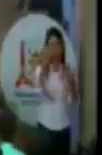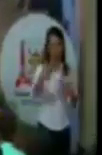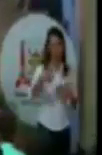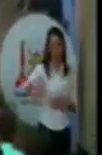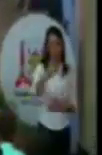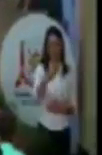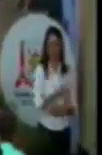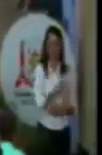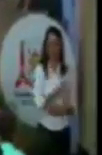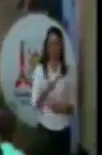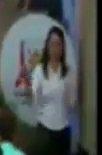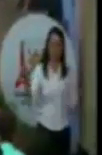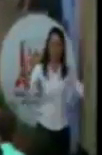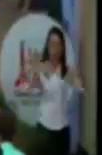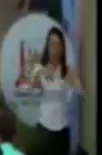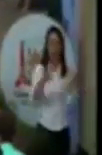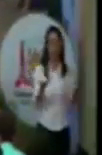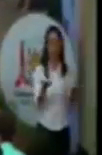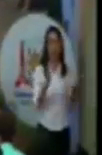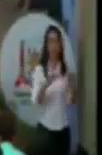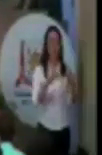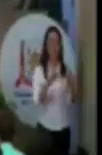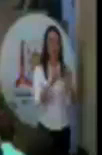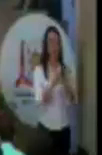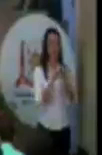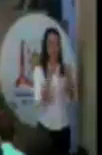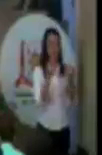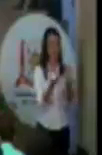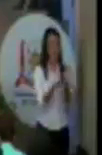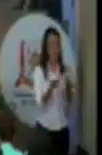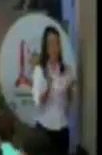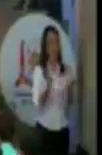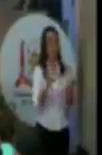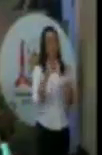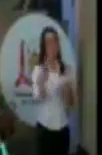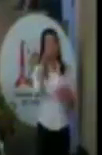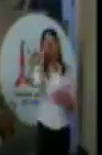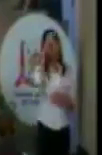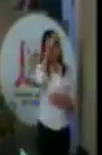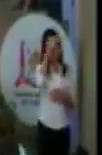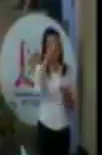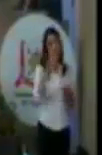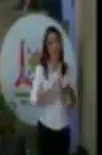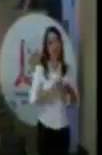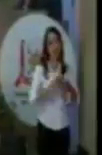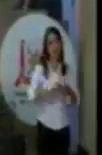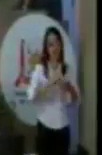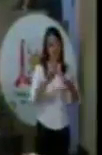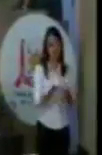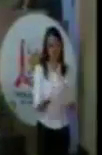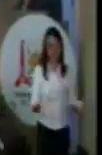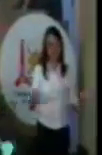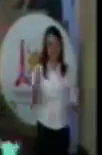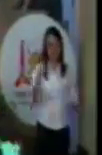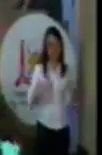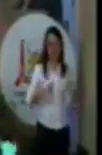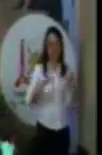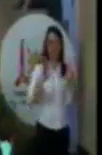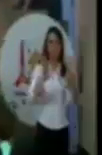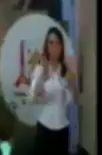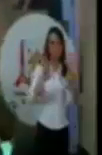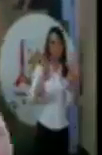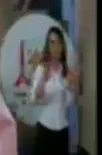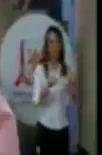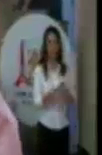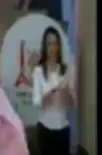muito obrigado pela presença de todos. A Câmara Municipal de Criciúma, mais uma vez, deixa a sua sede e realiza uma